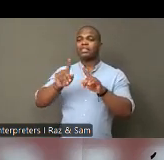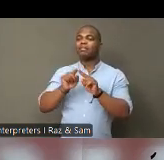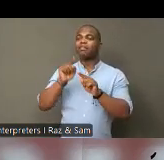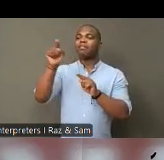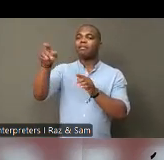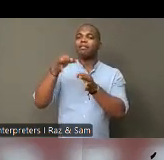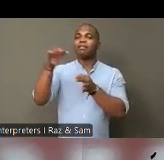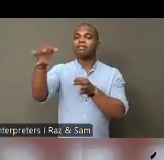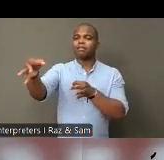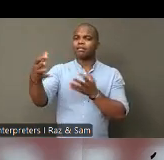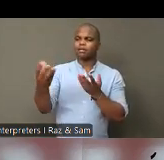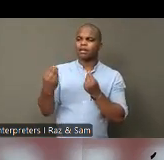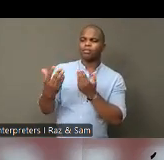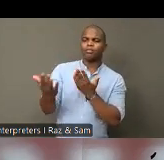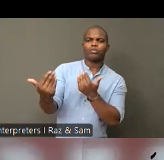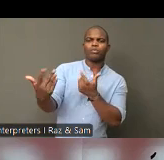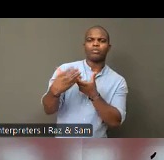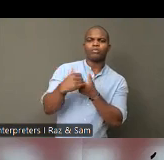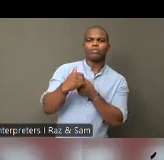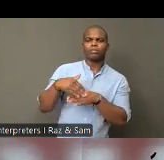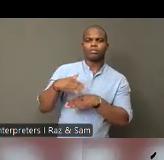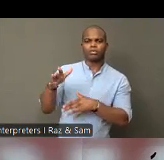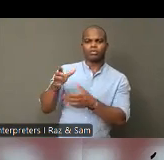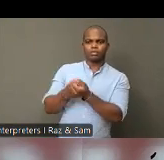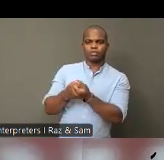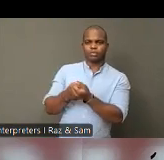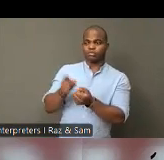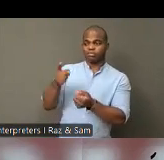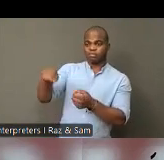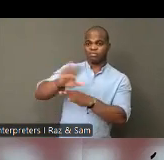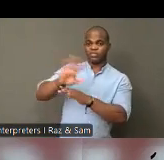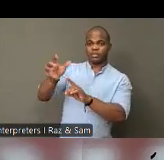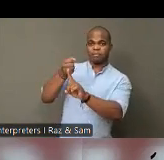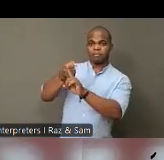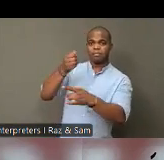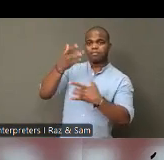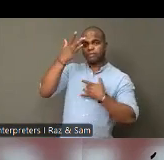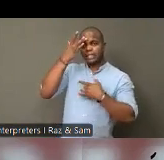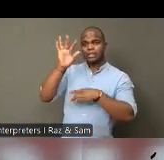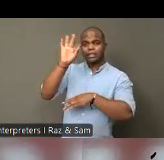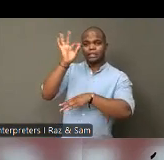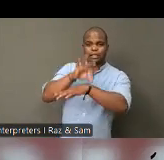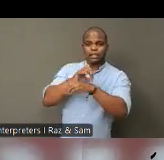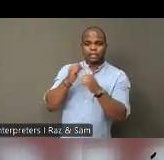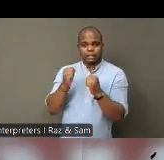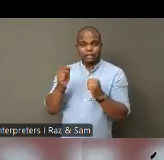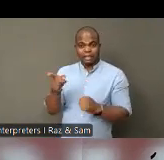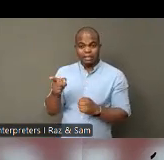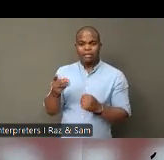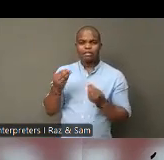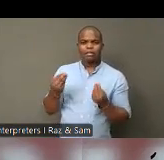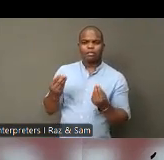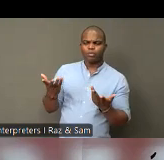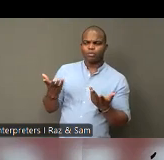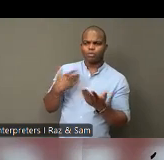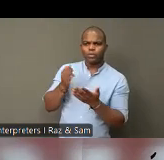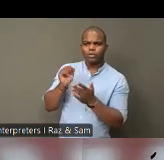E também estamos a explorar a possibilidade de usar a vacina de malária na Guiana, mas